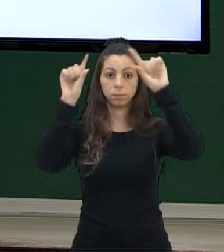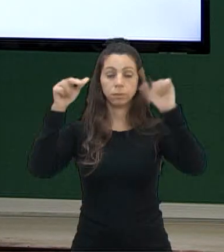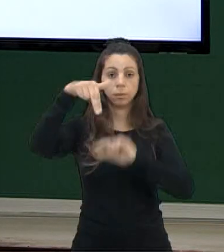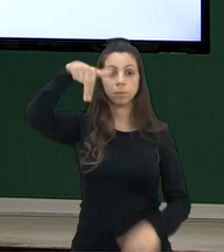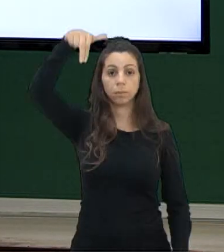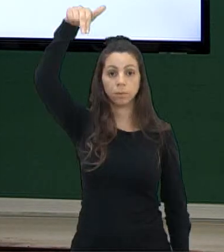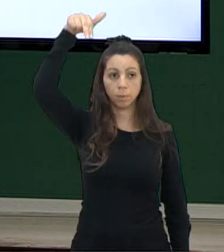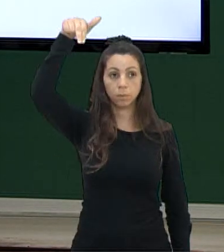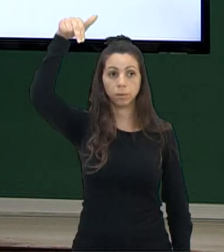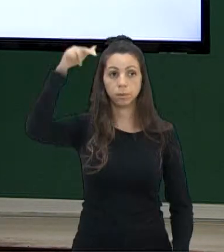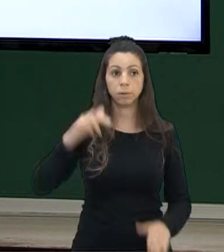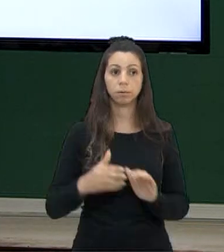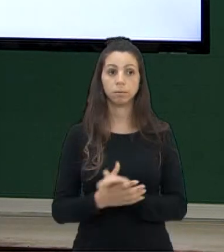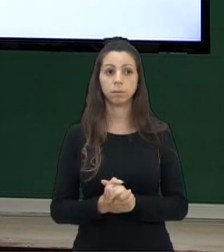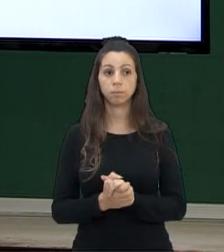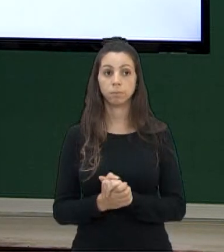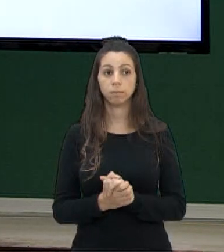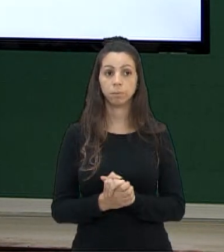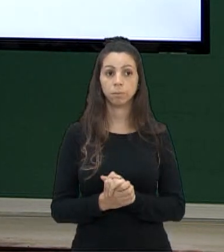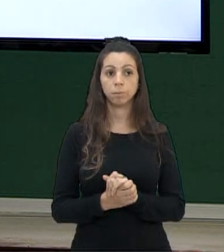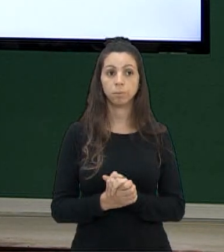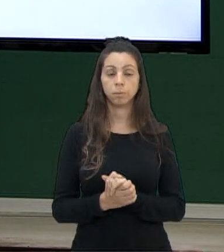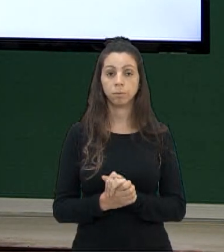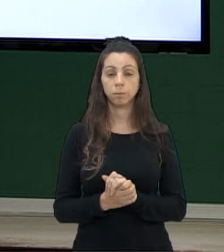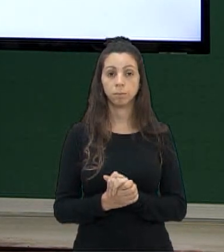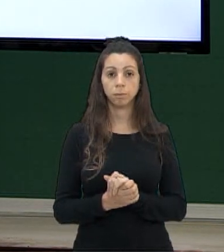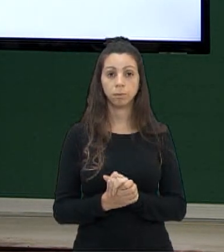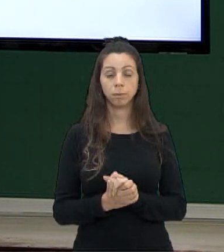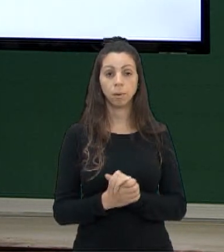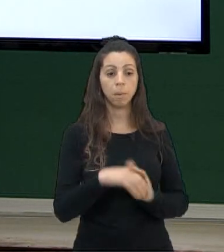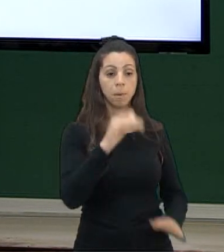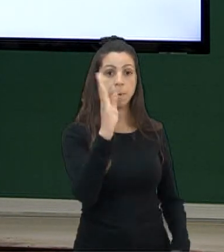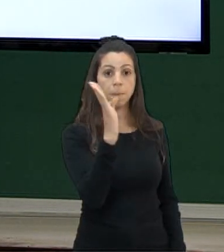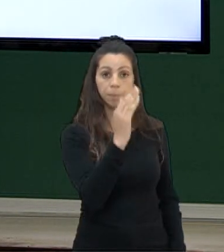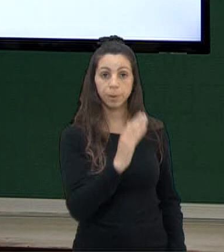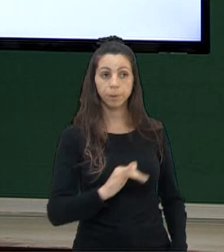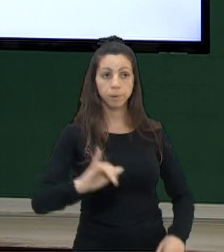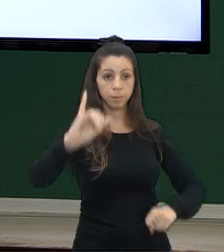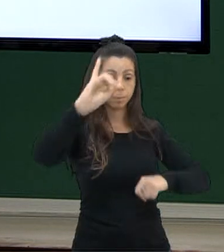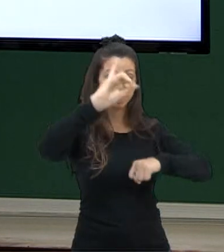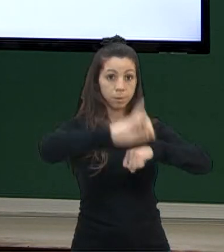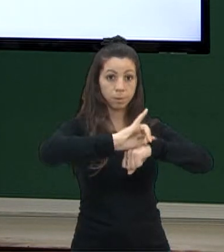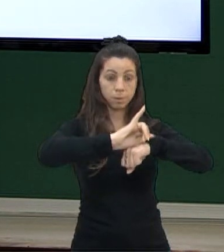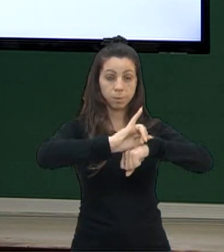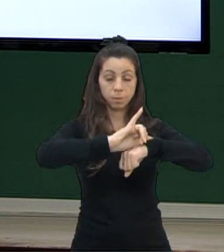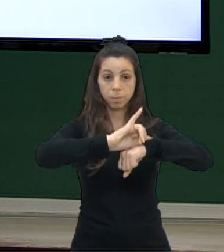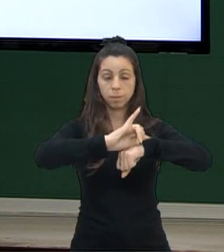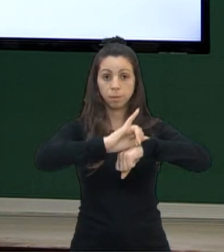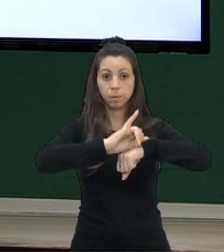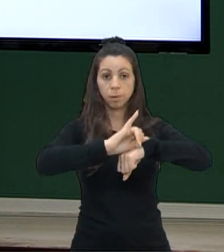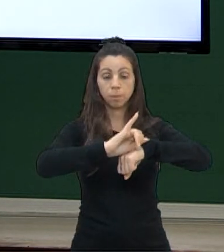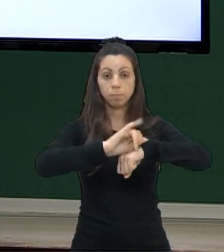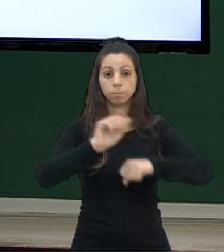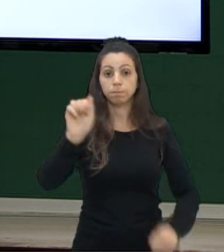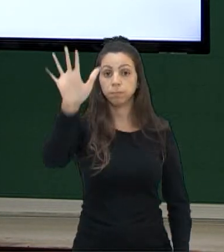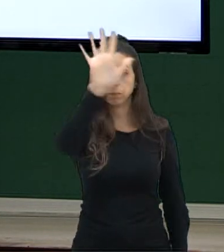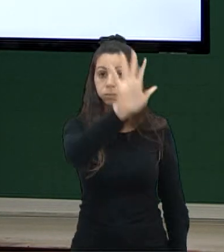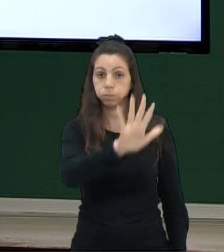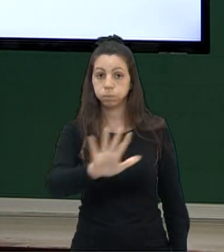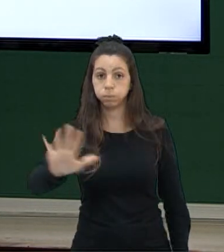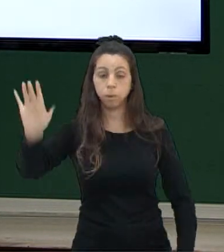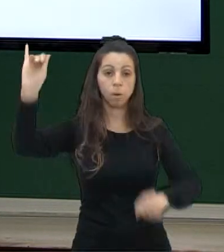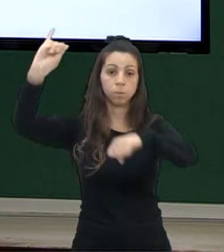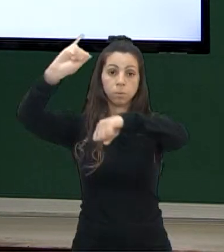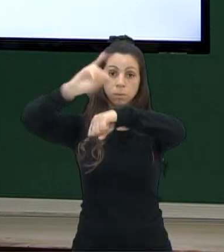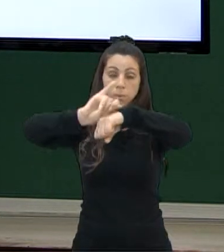norte do nosso país. Escudo do Brasil central, na região central do Brasil, conforme você pode